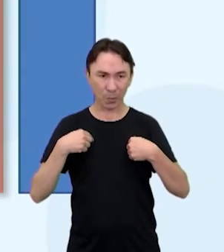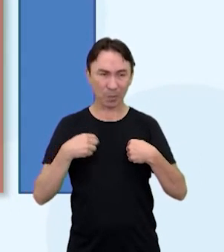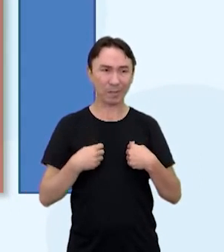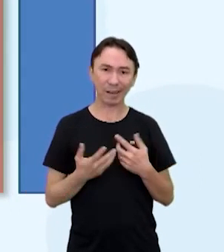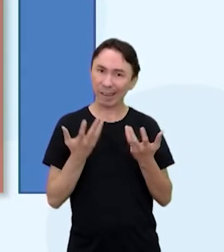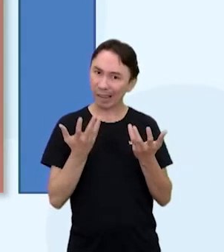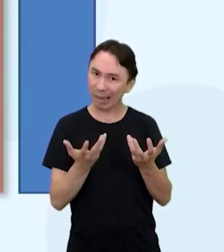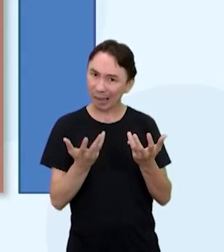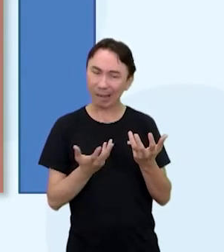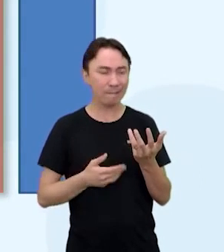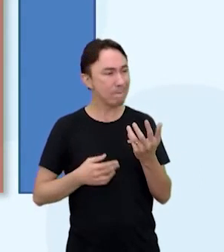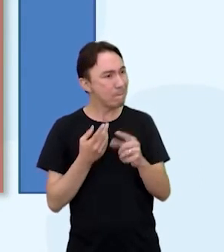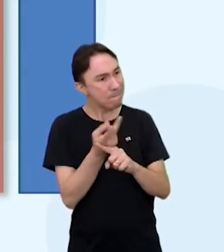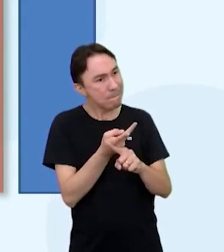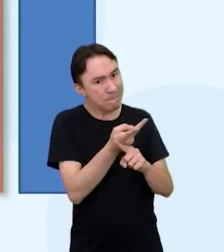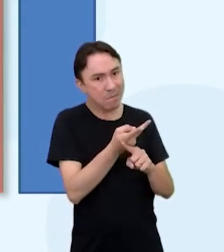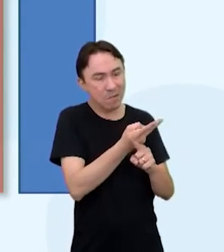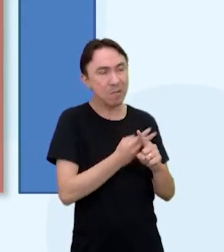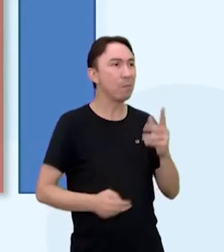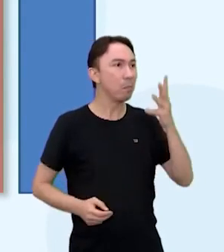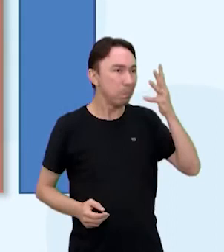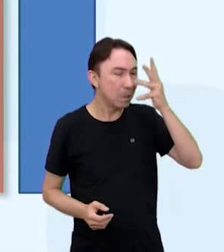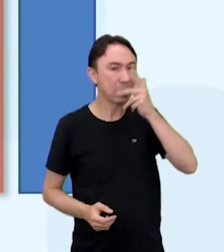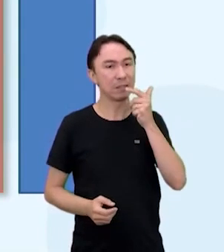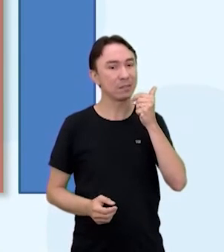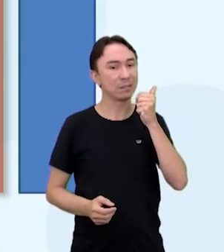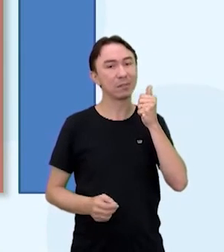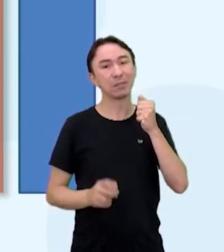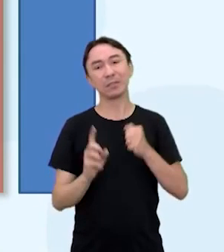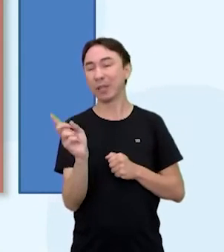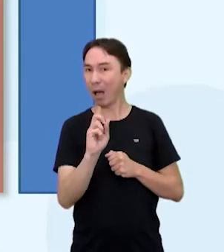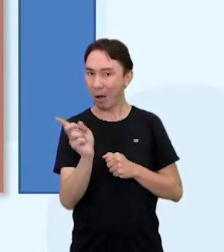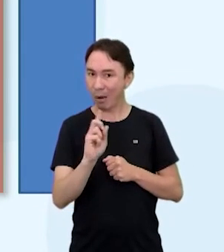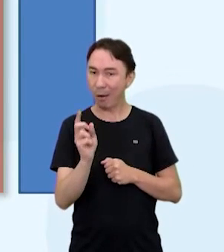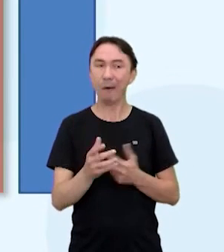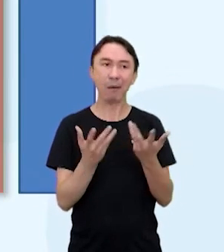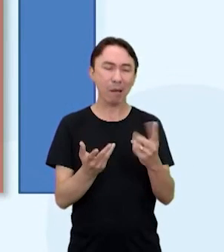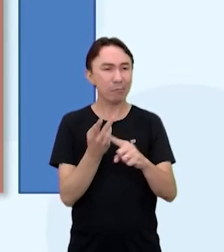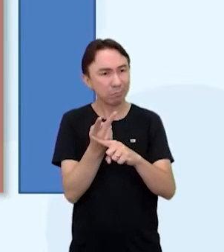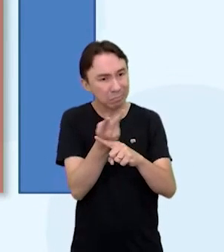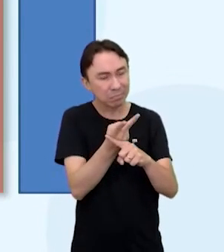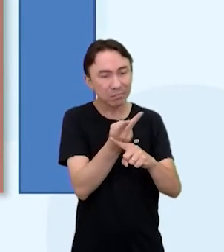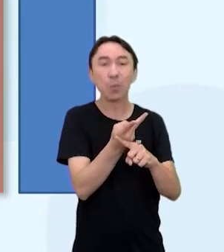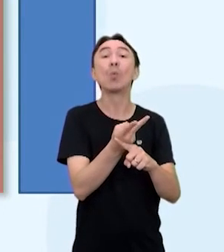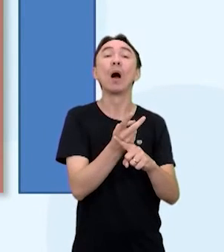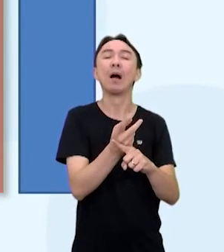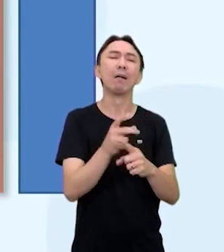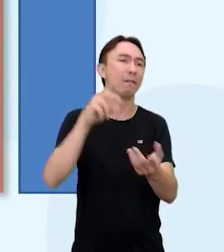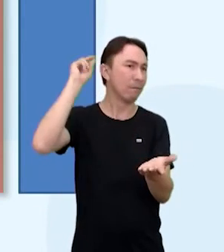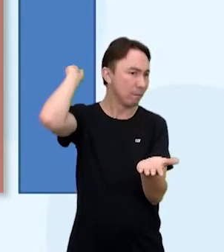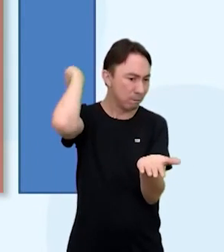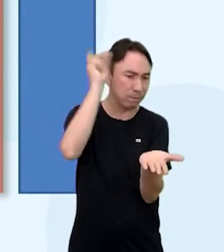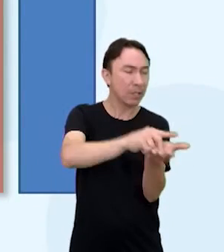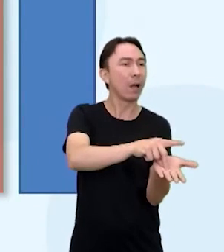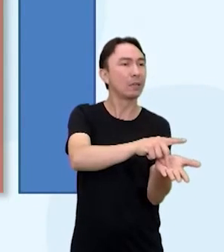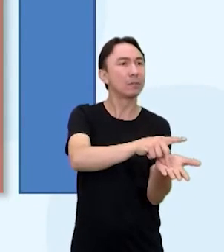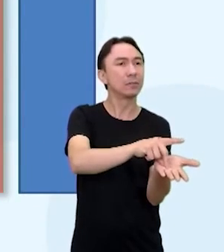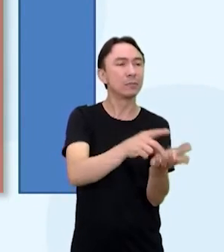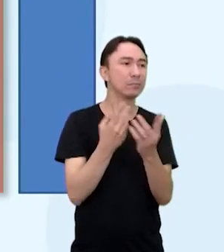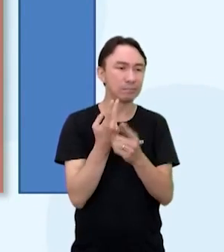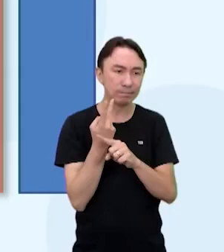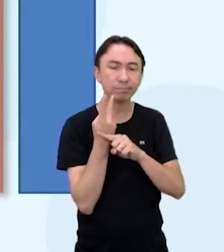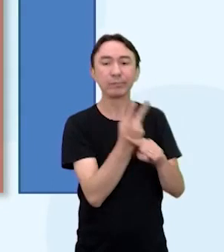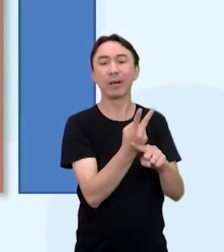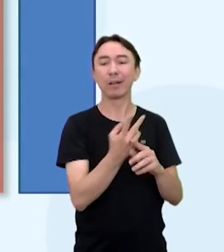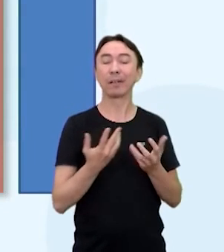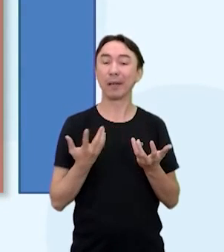beleza, eu busquei a verdade. Isso aqui é uma coisa bastante interessante, uma síntese do que a